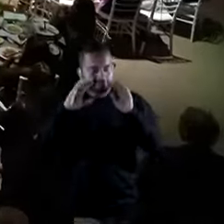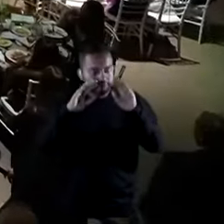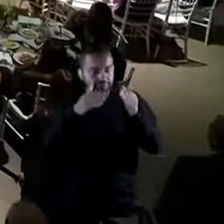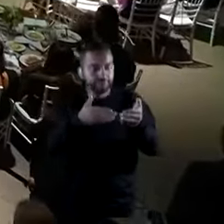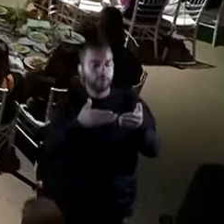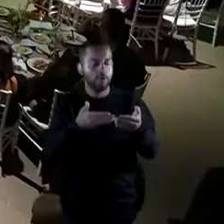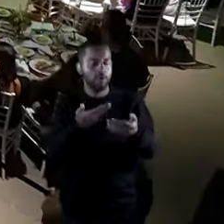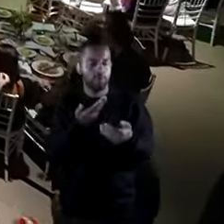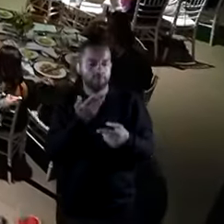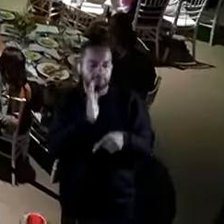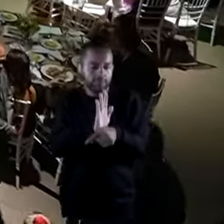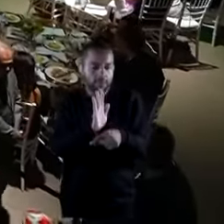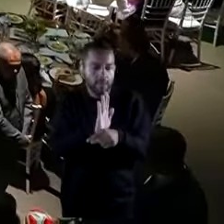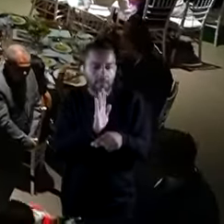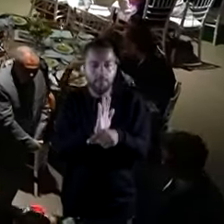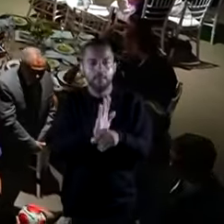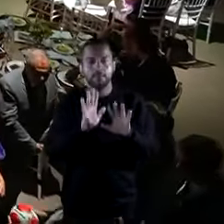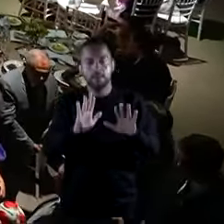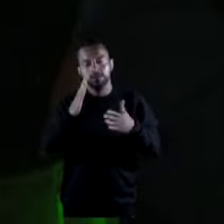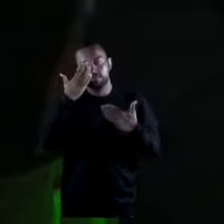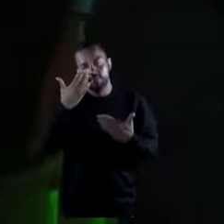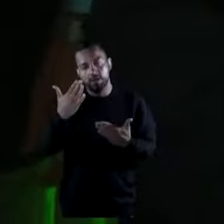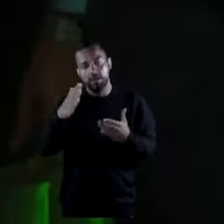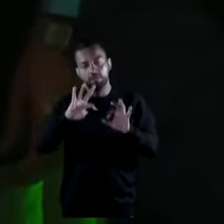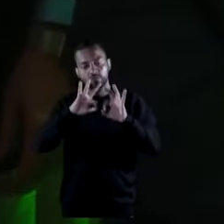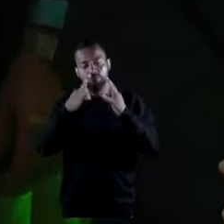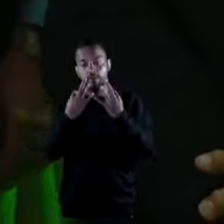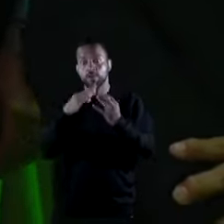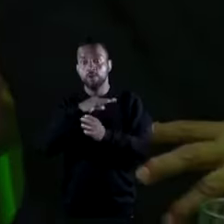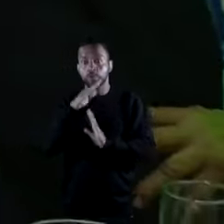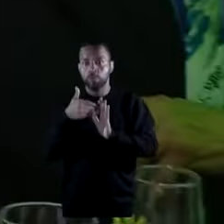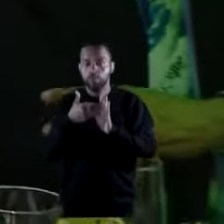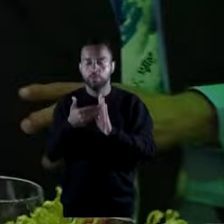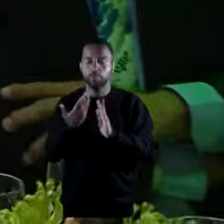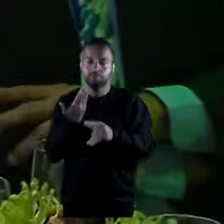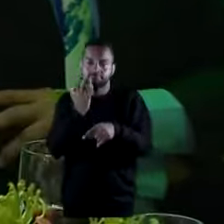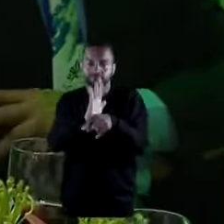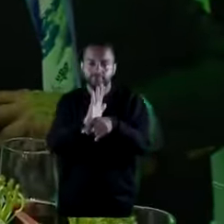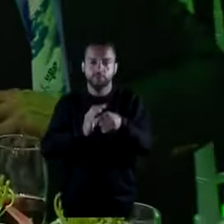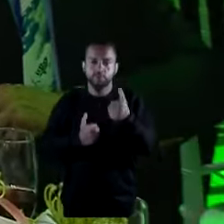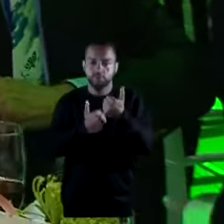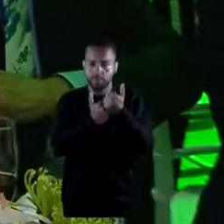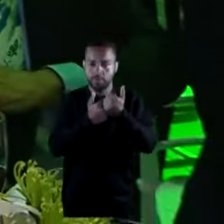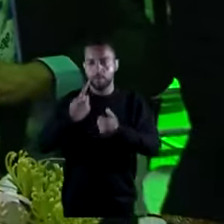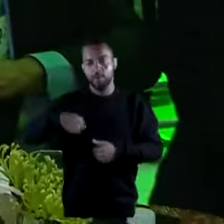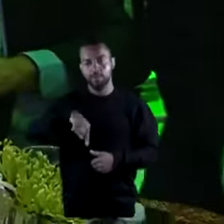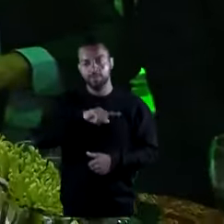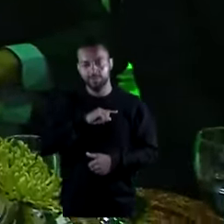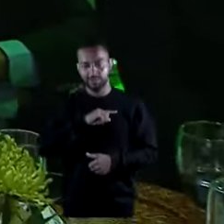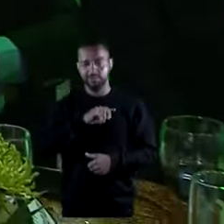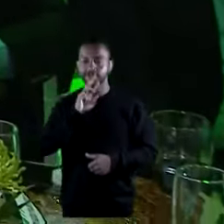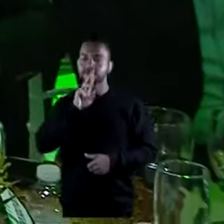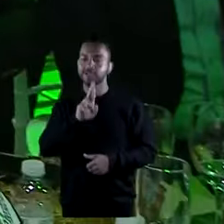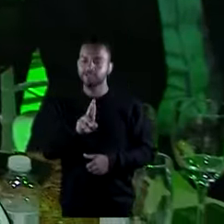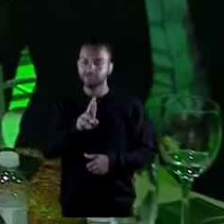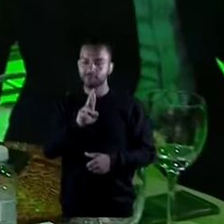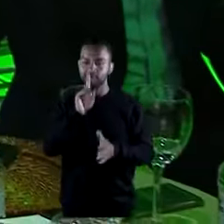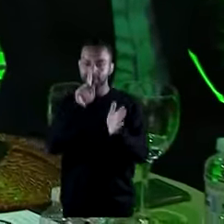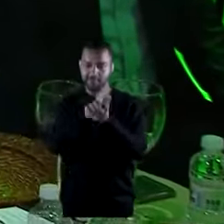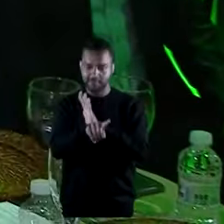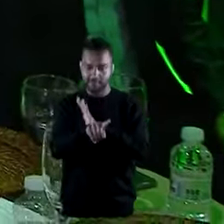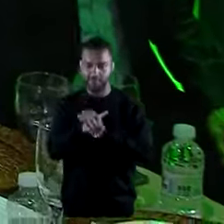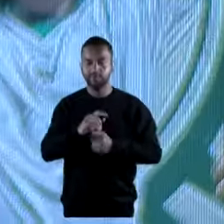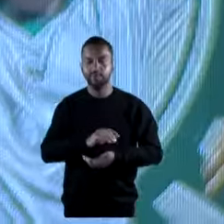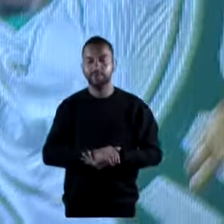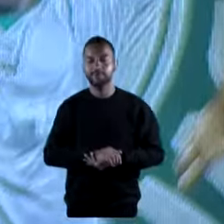futebol. Então, muito obrigada a todas as famílias que dão esse suporte para todos nós. Aí eu vou te responder agora a